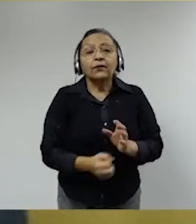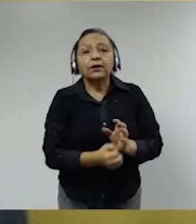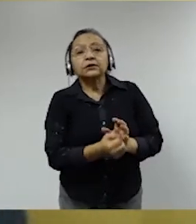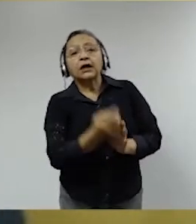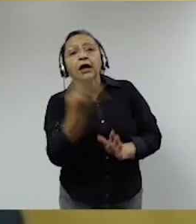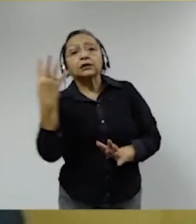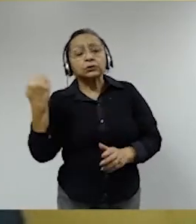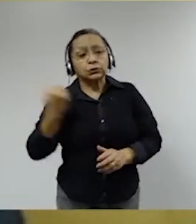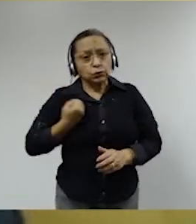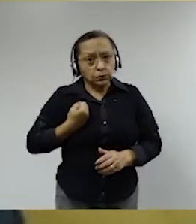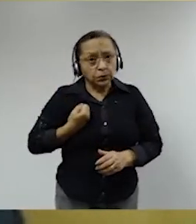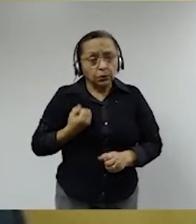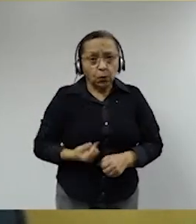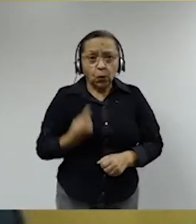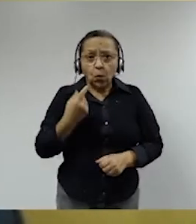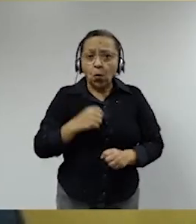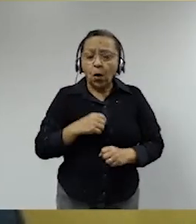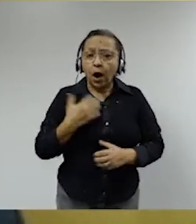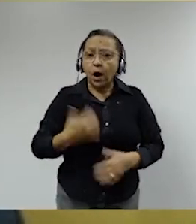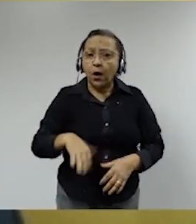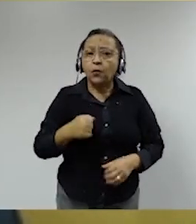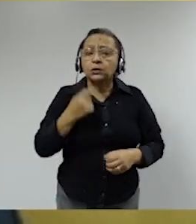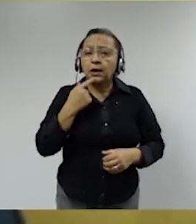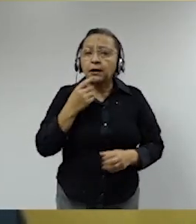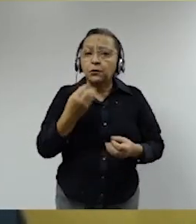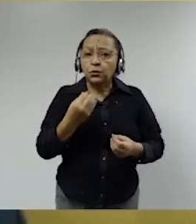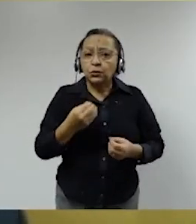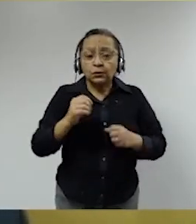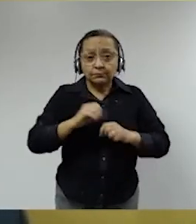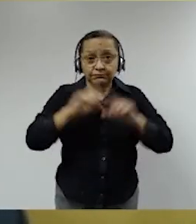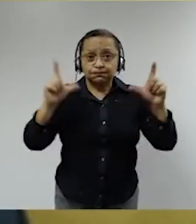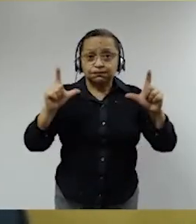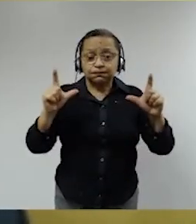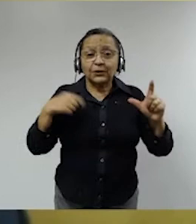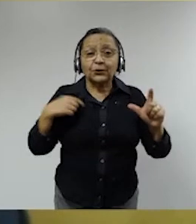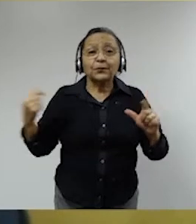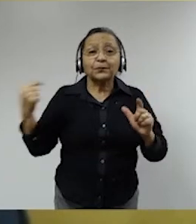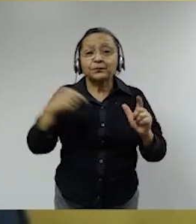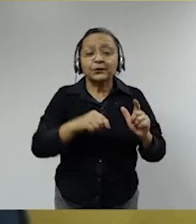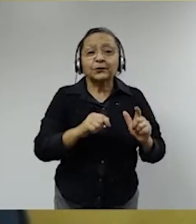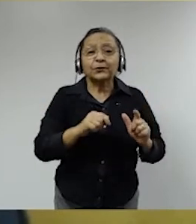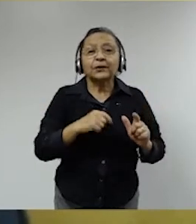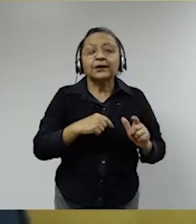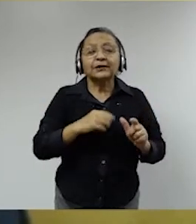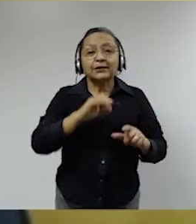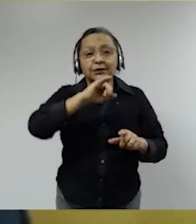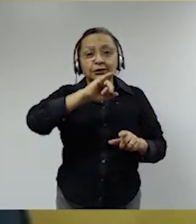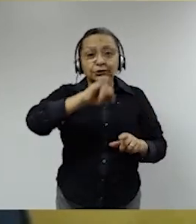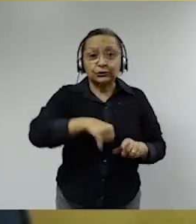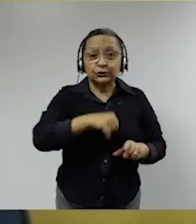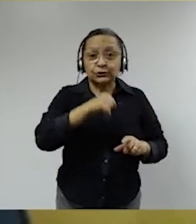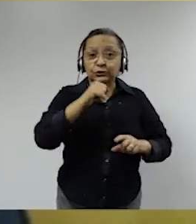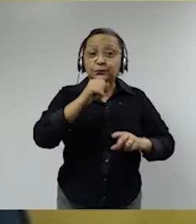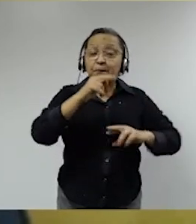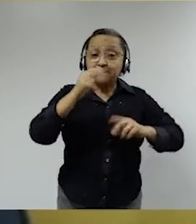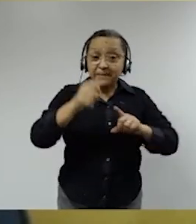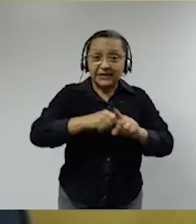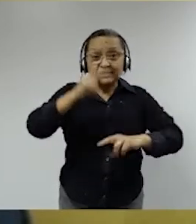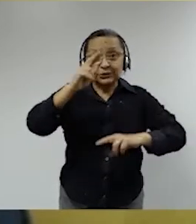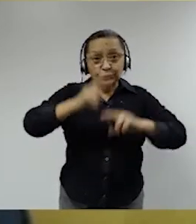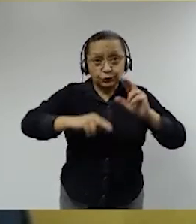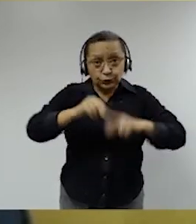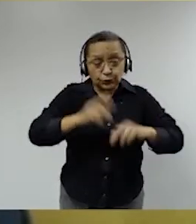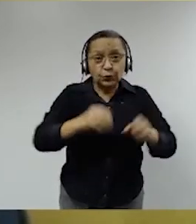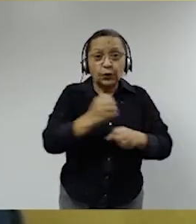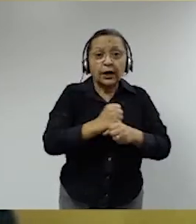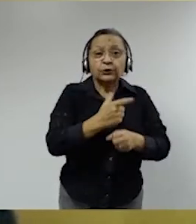impressionantes, né? Eu trouxe um dado aqui da gestora Brasil Capital, que entre junho de 2018 e junho de 2020,